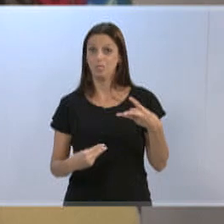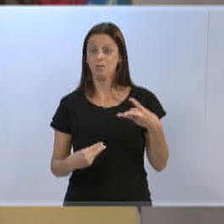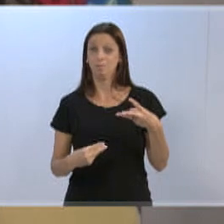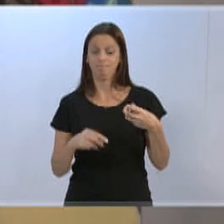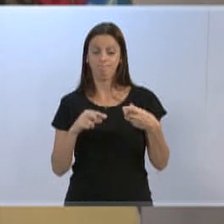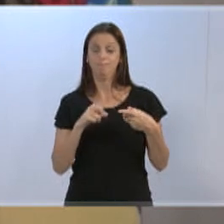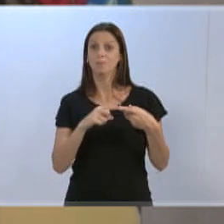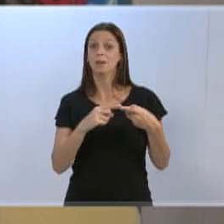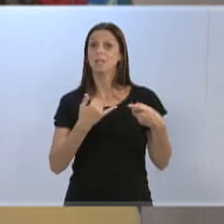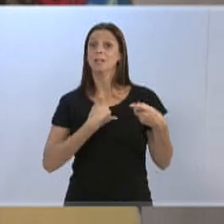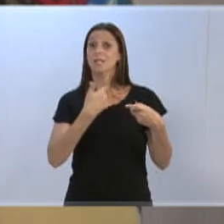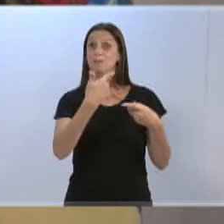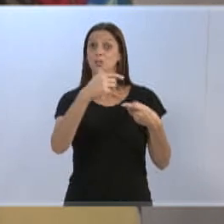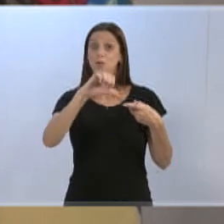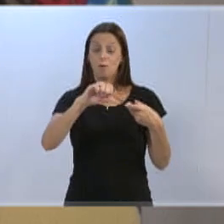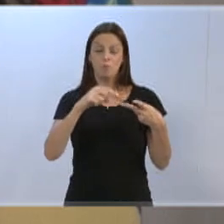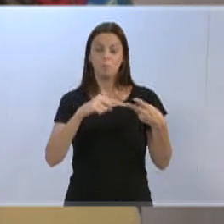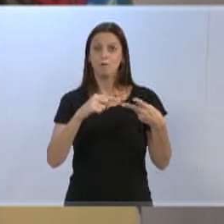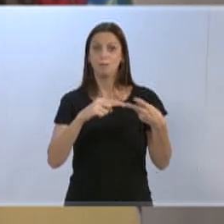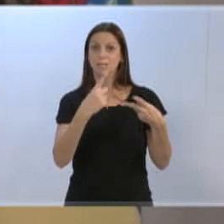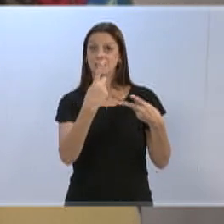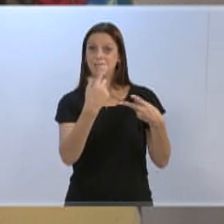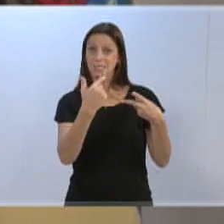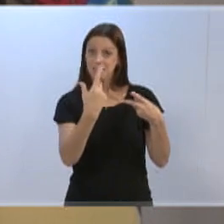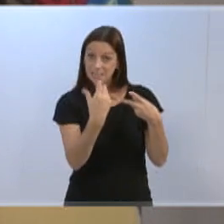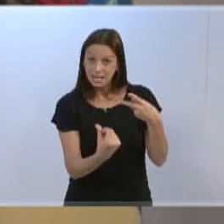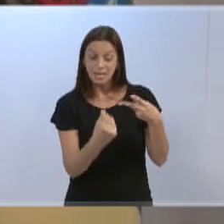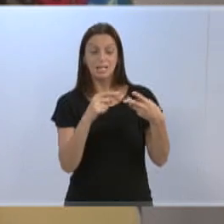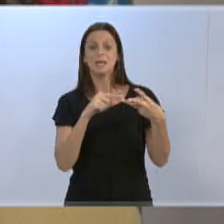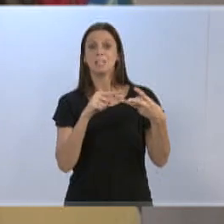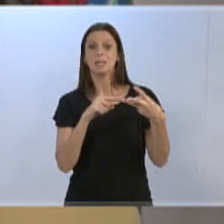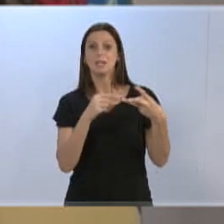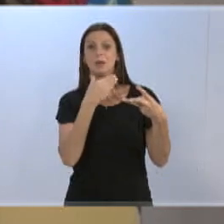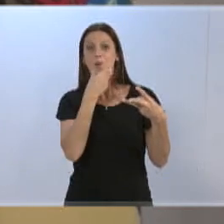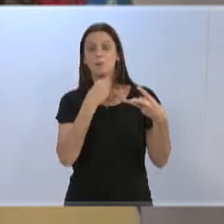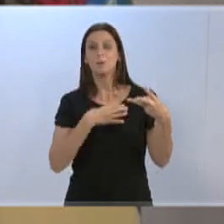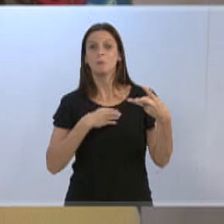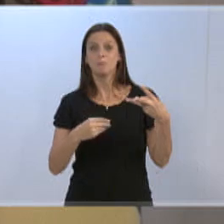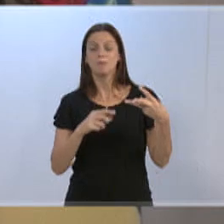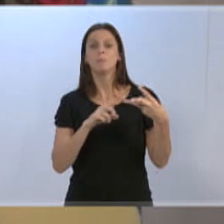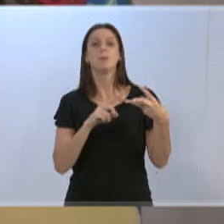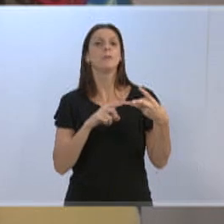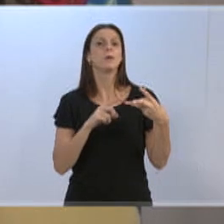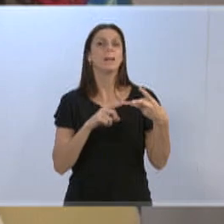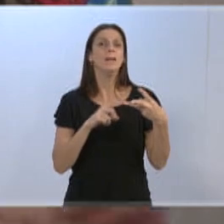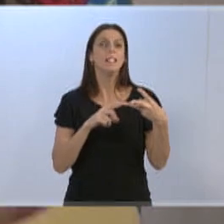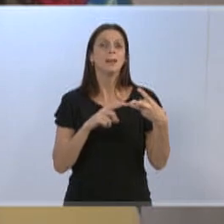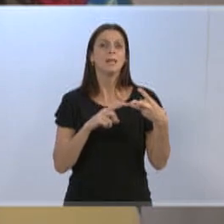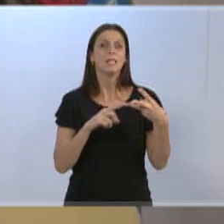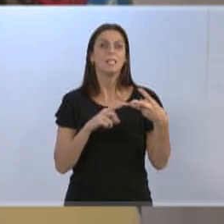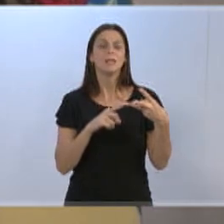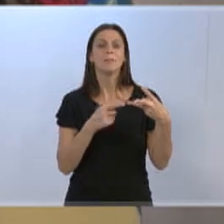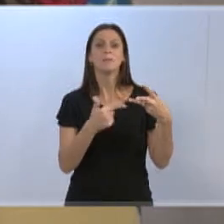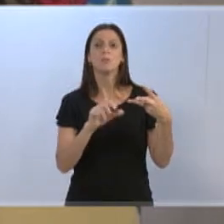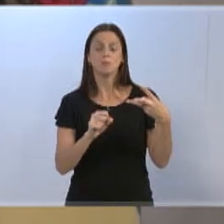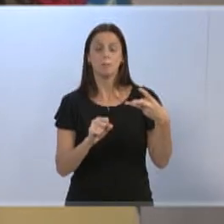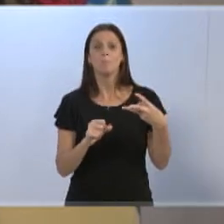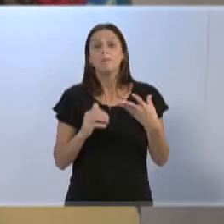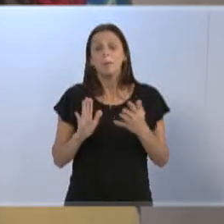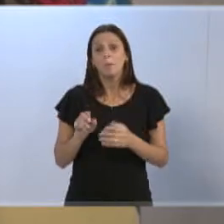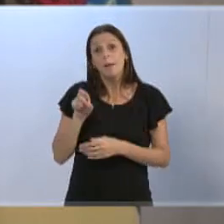Meu filho de 29 anos, a minha filha de 16 e o meu filho de 11. Por uma opção sexual